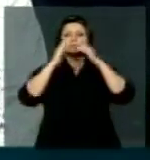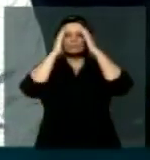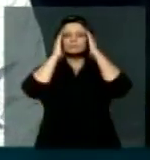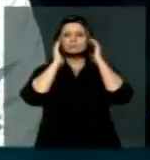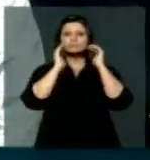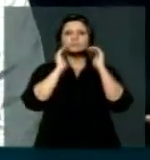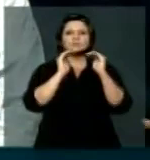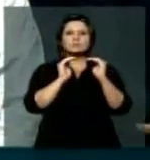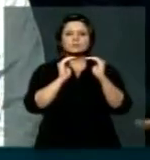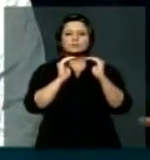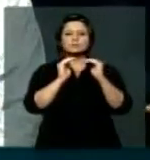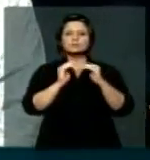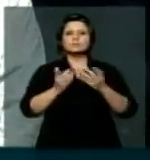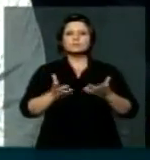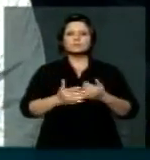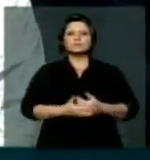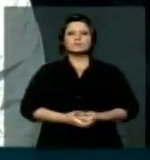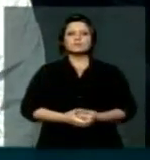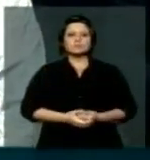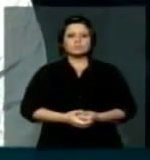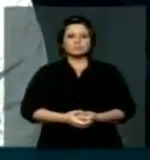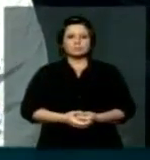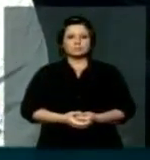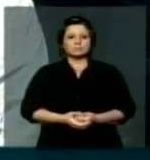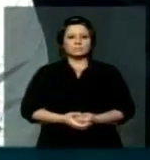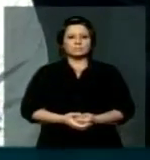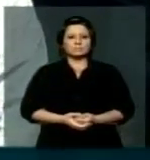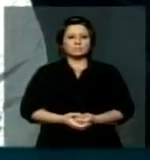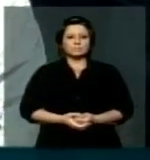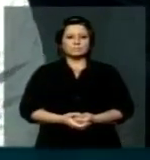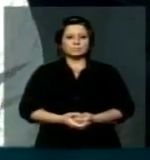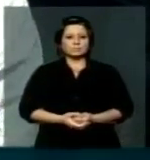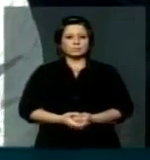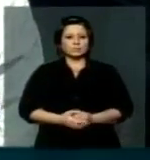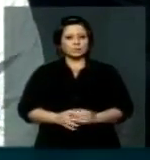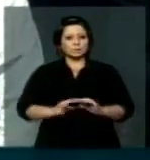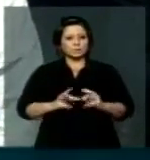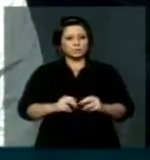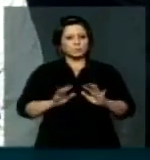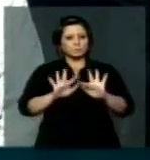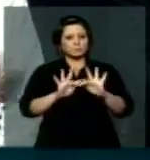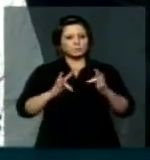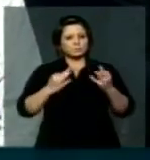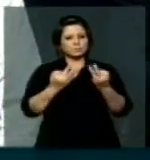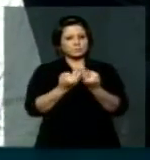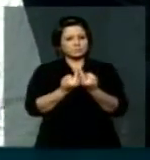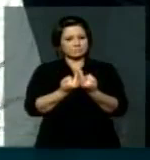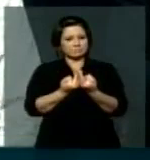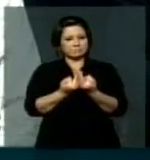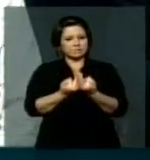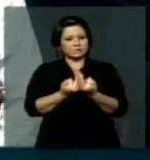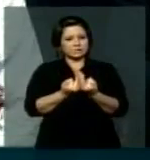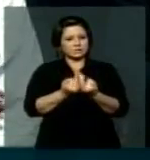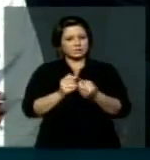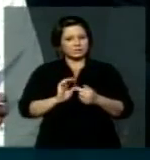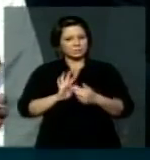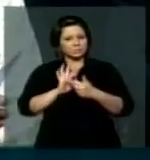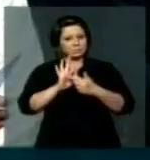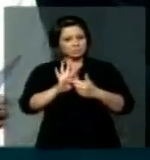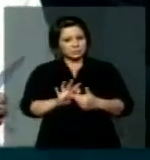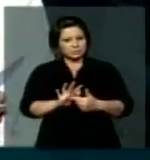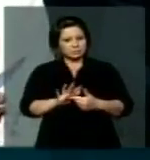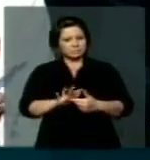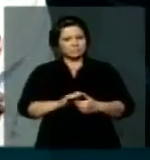respeito e a estima muito grande, com toda essa família que